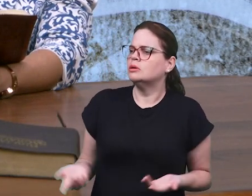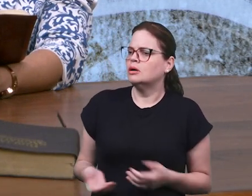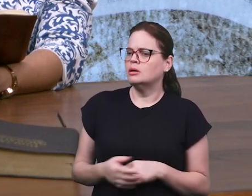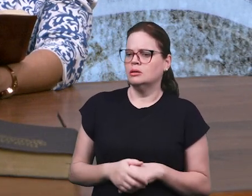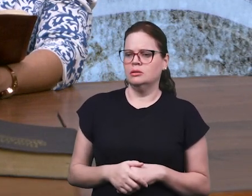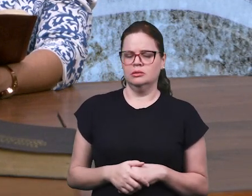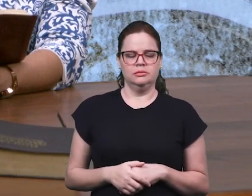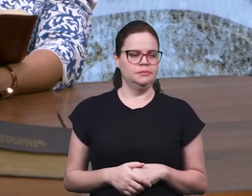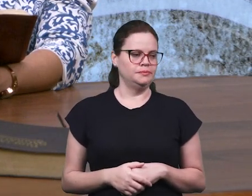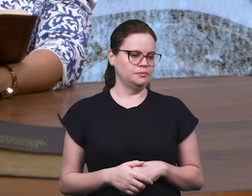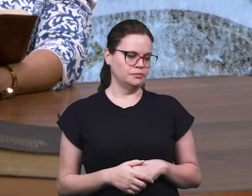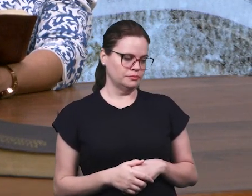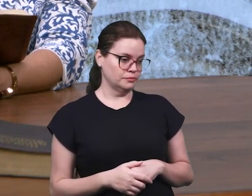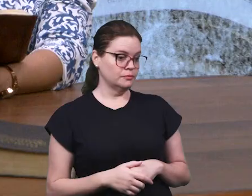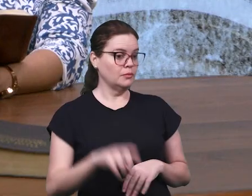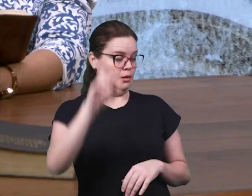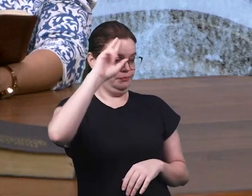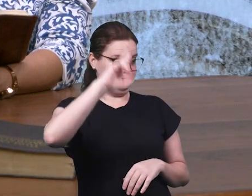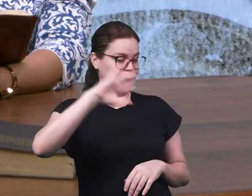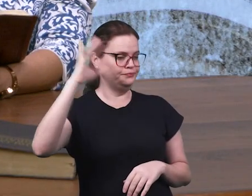E disse Samuel: